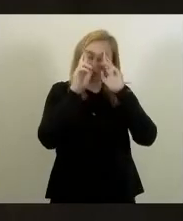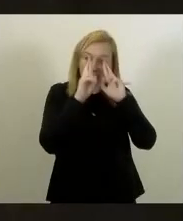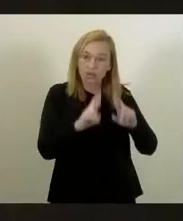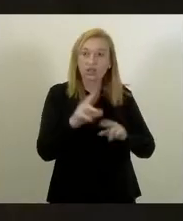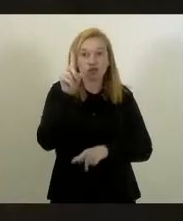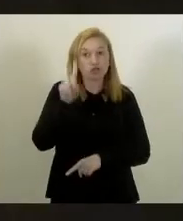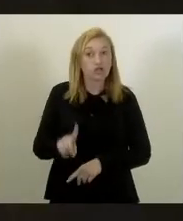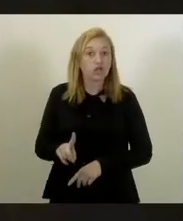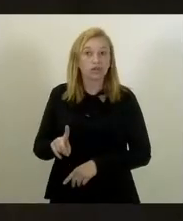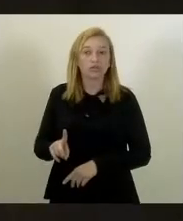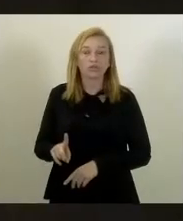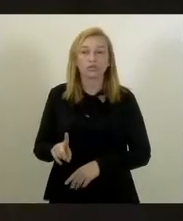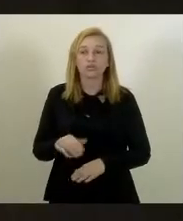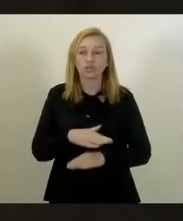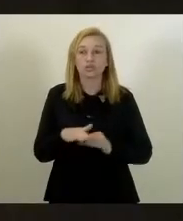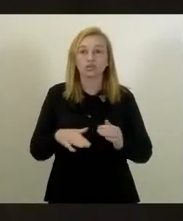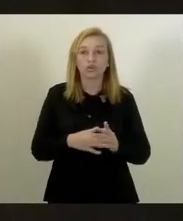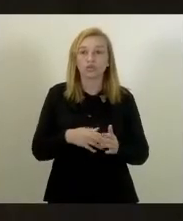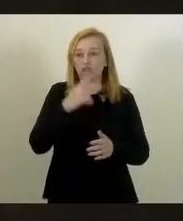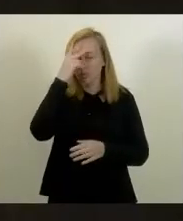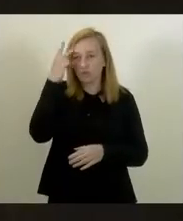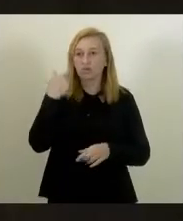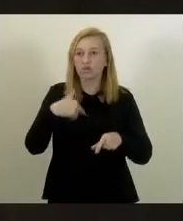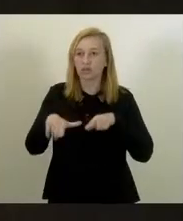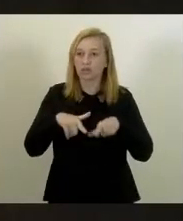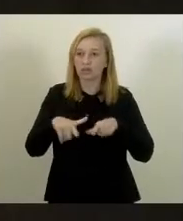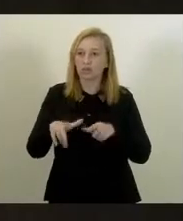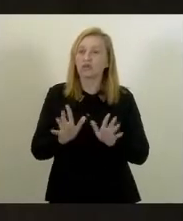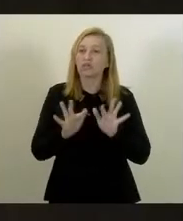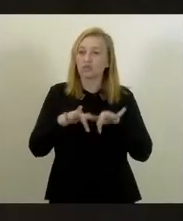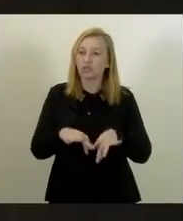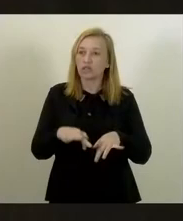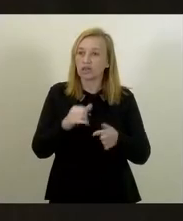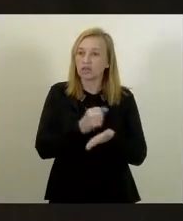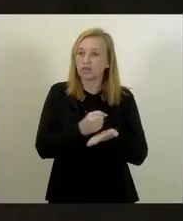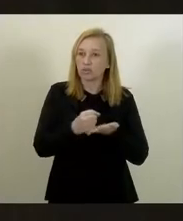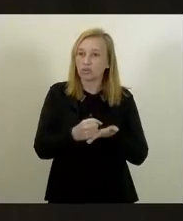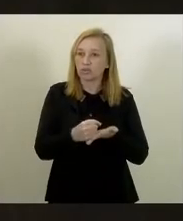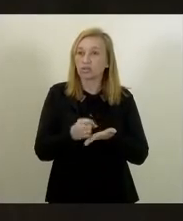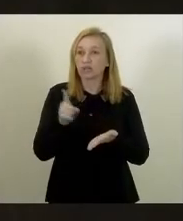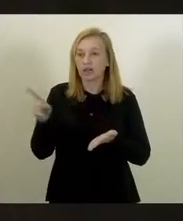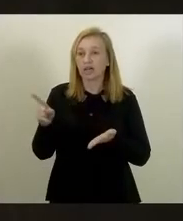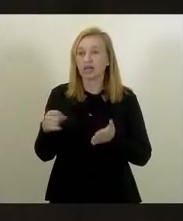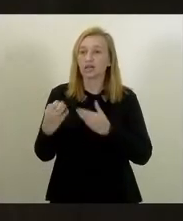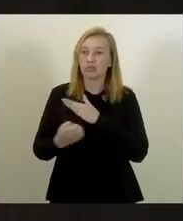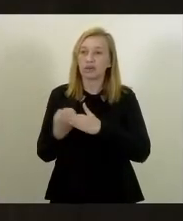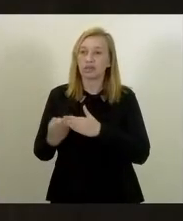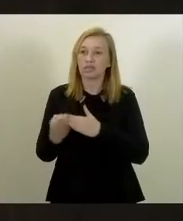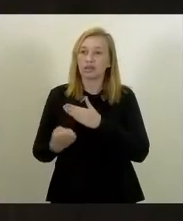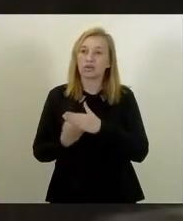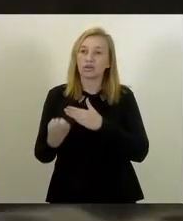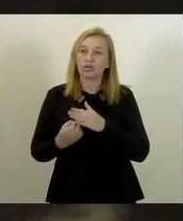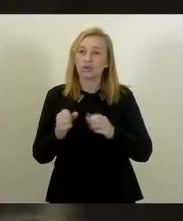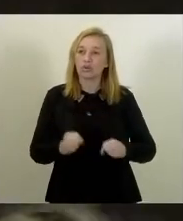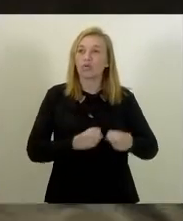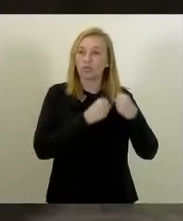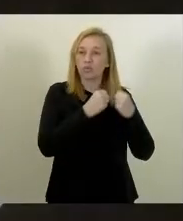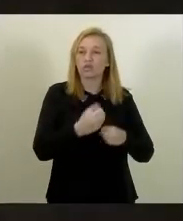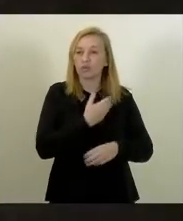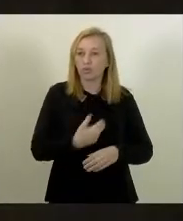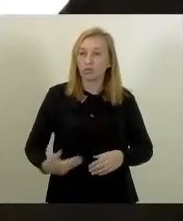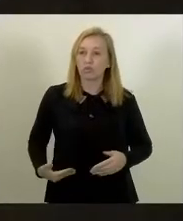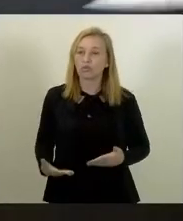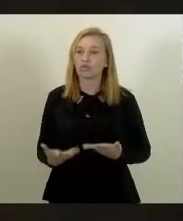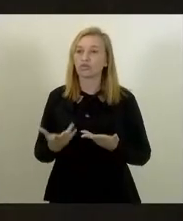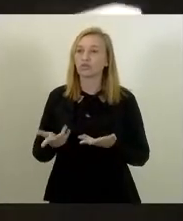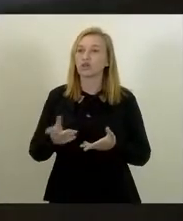direitos trabalhistas após o término do contrato daquela empresa com o poder público. Fazendo